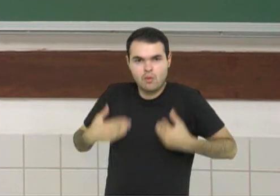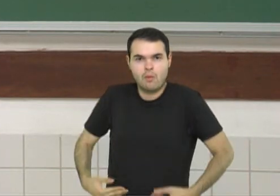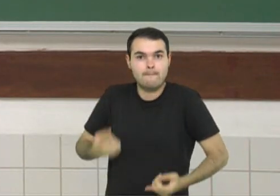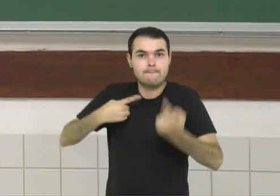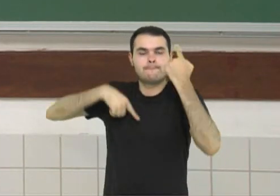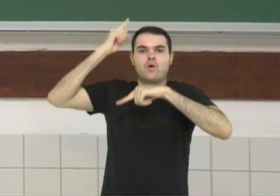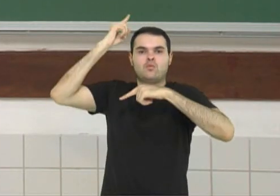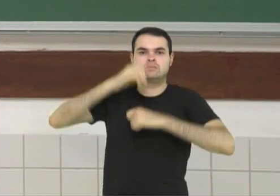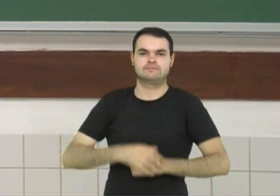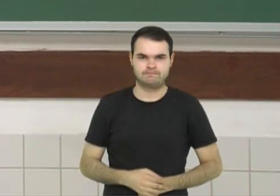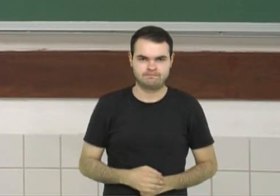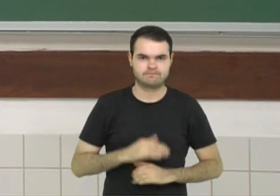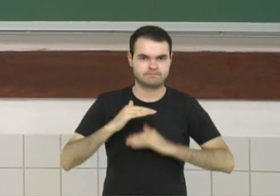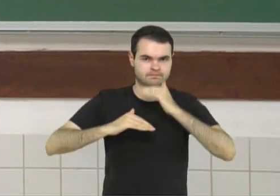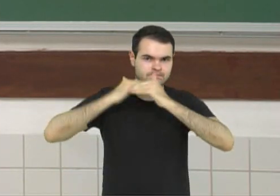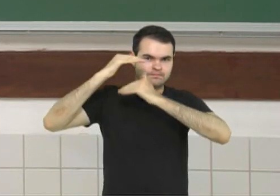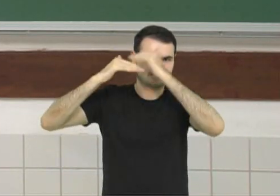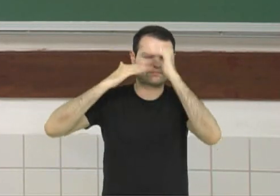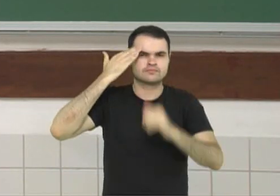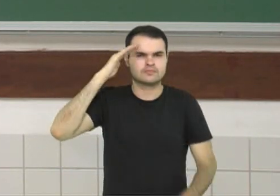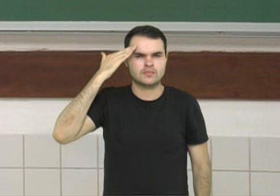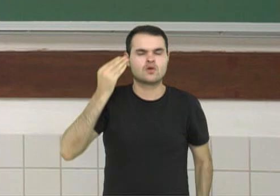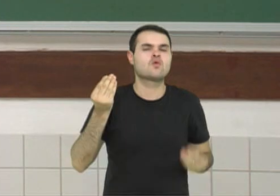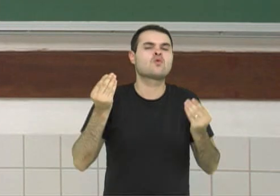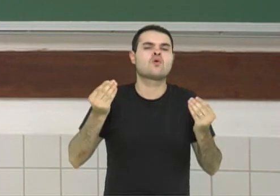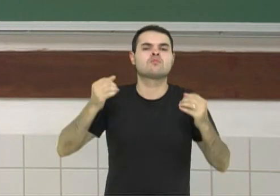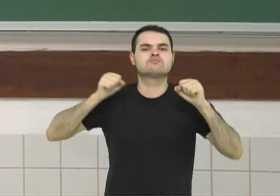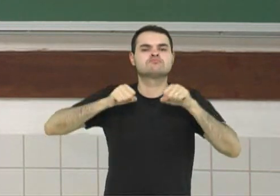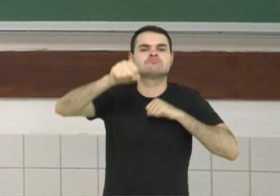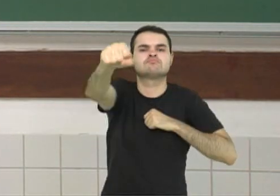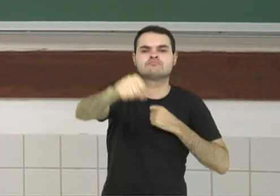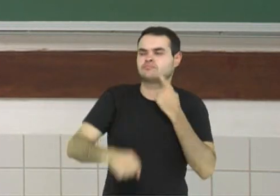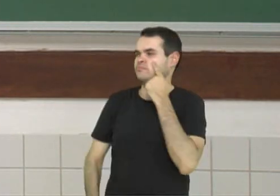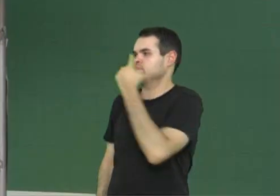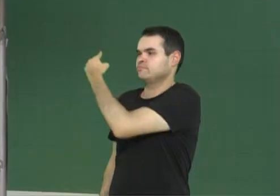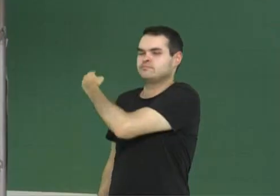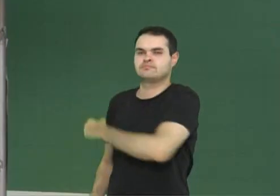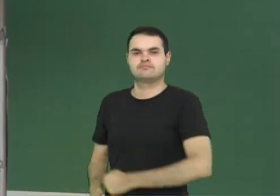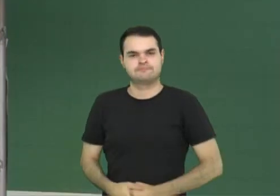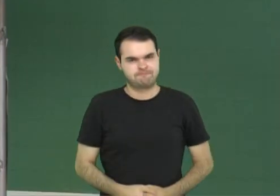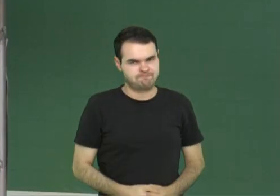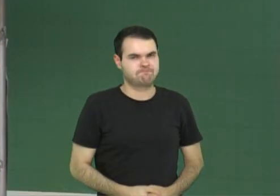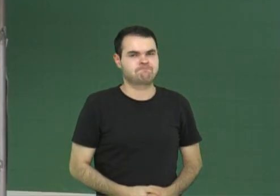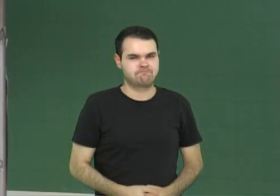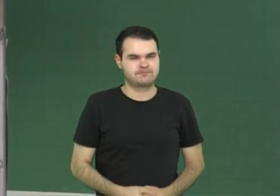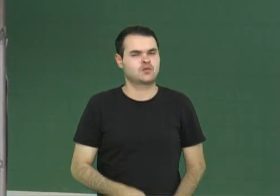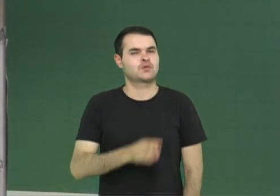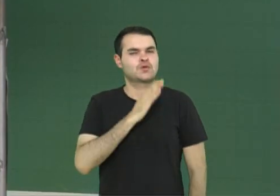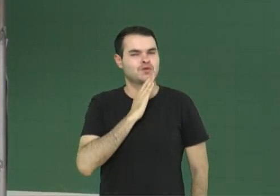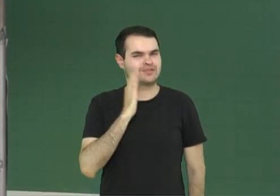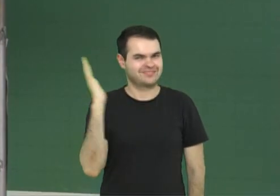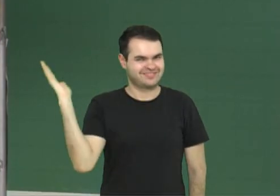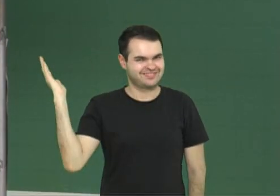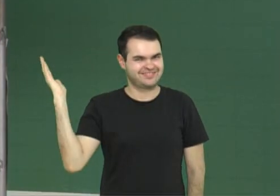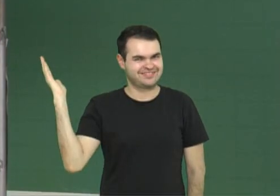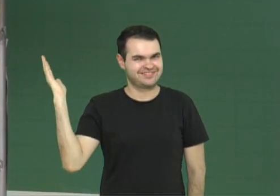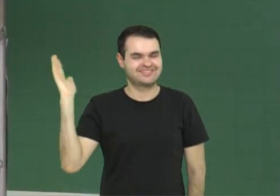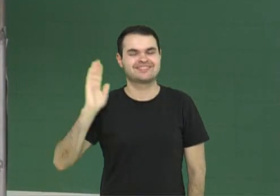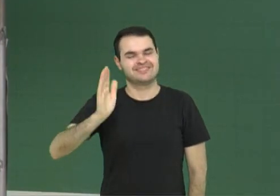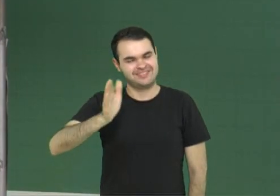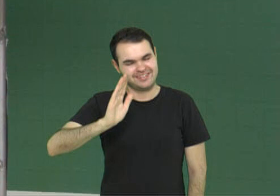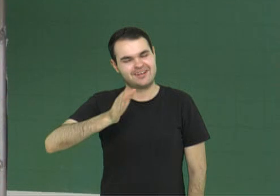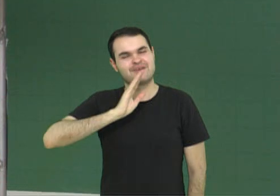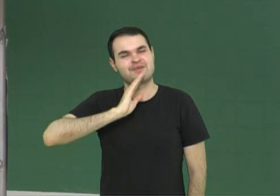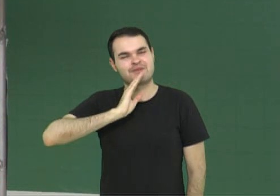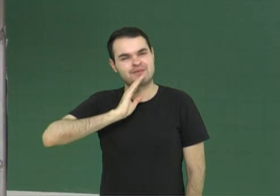físicas. Vamos ver como que isso acontece nos nossos super-heróis? Como eu falei, vocês já conhecem esses super-heróis, vocês